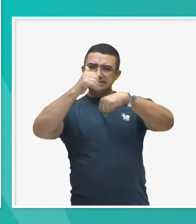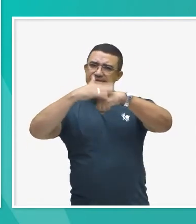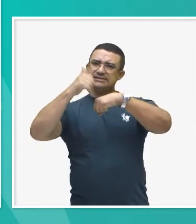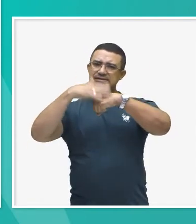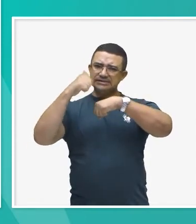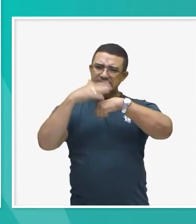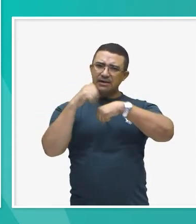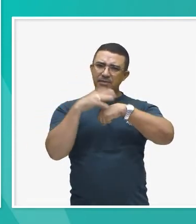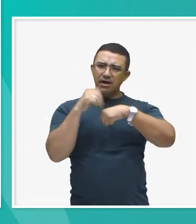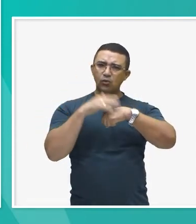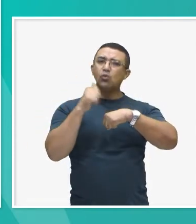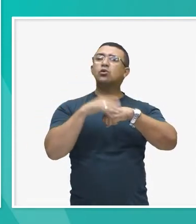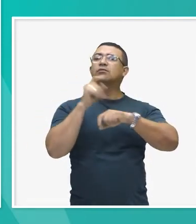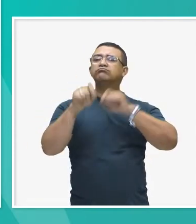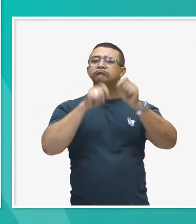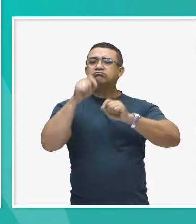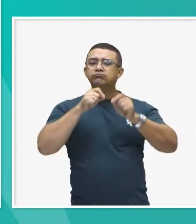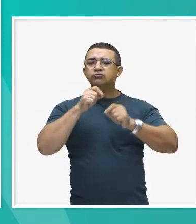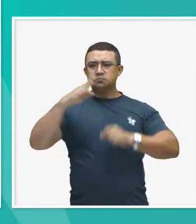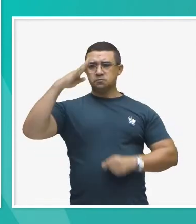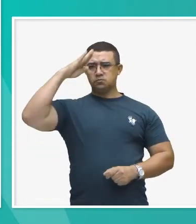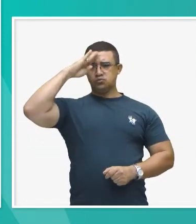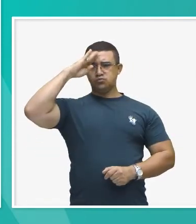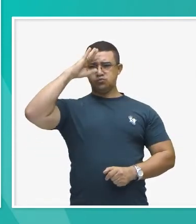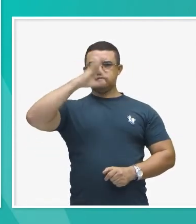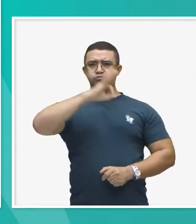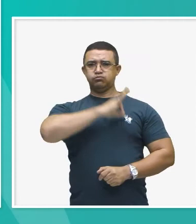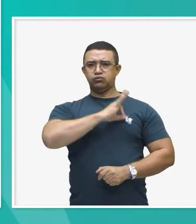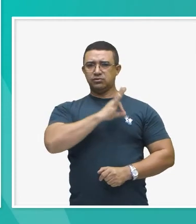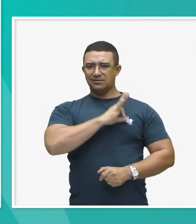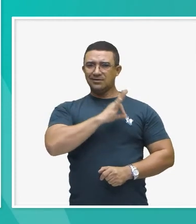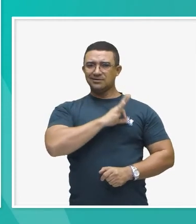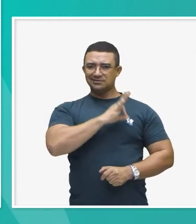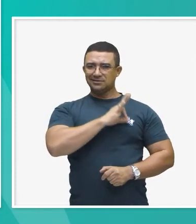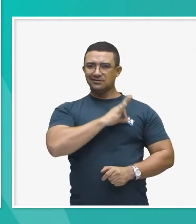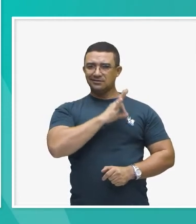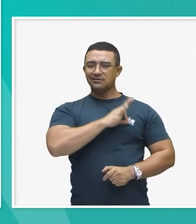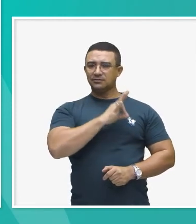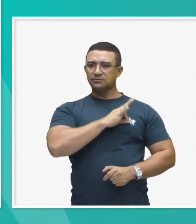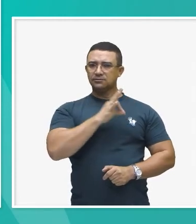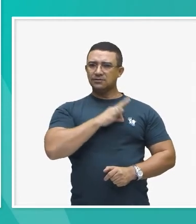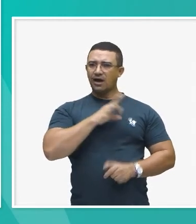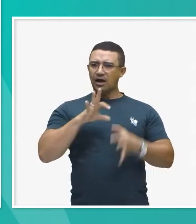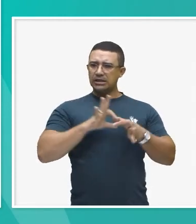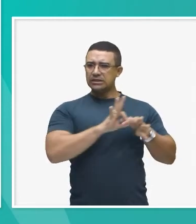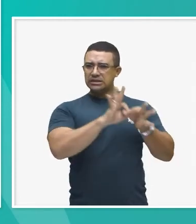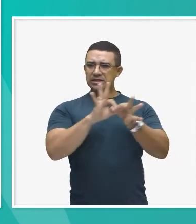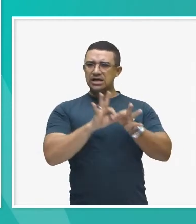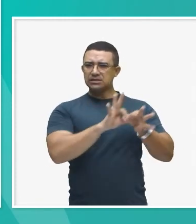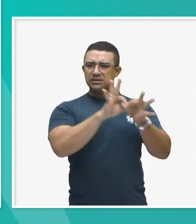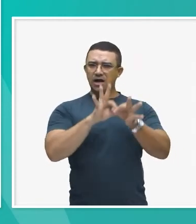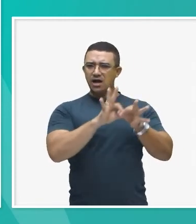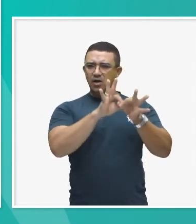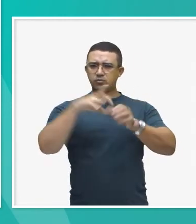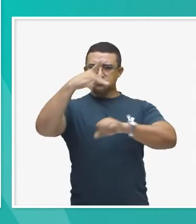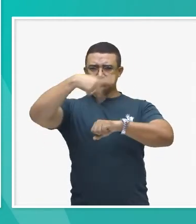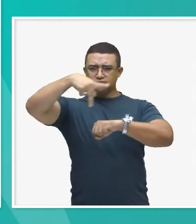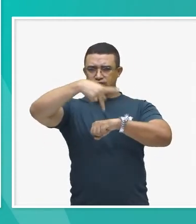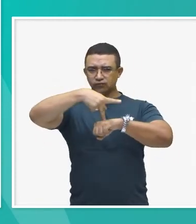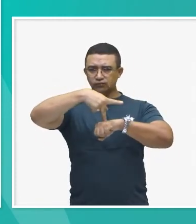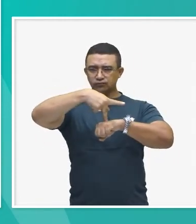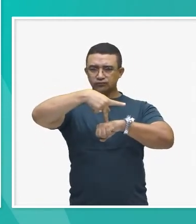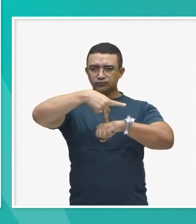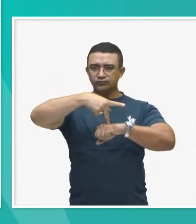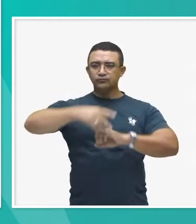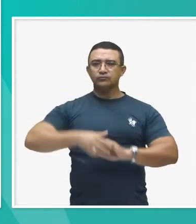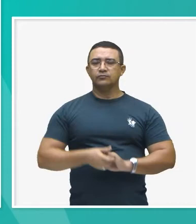UN Army to help us to vanish those vessels as soon as possible. É uma